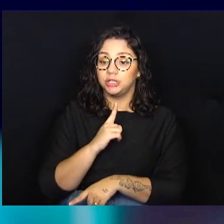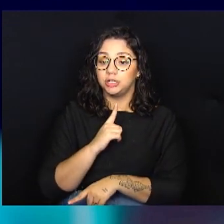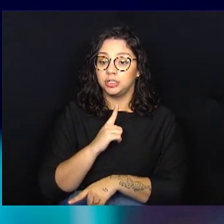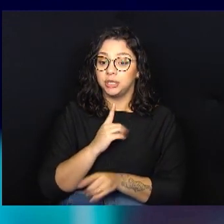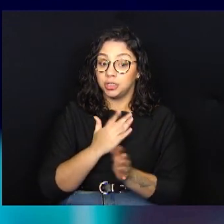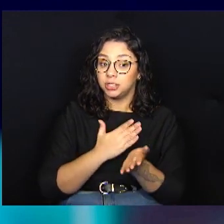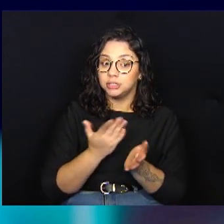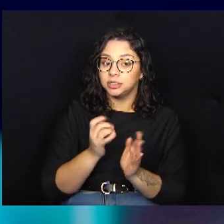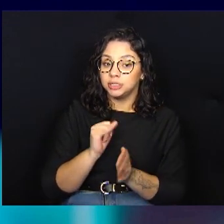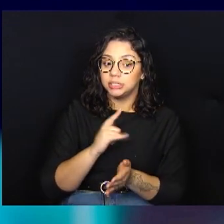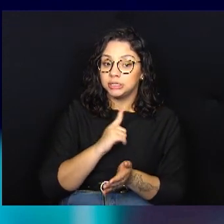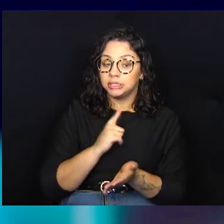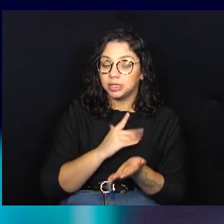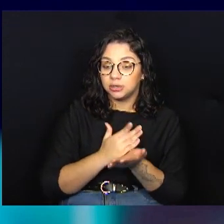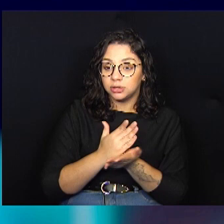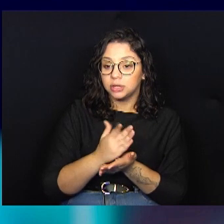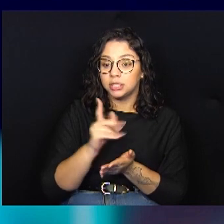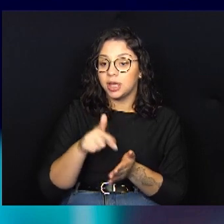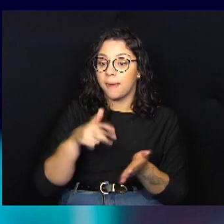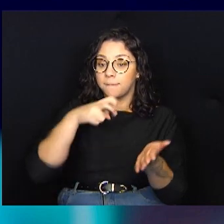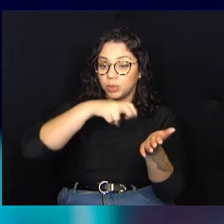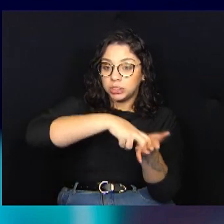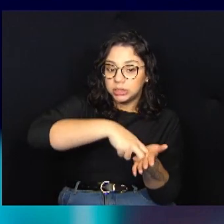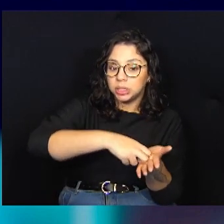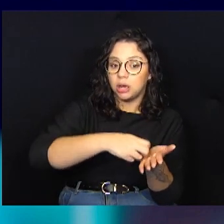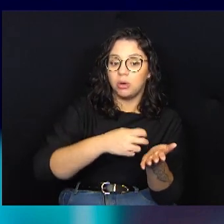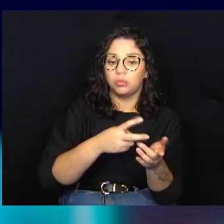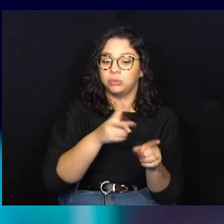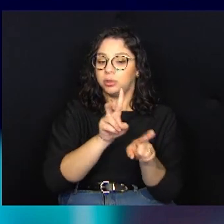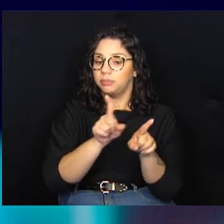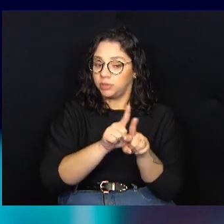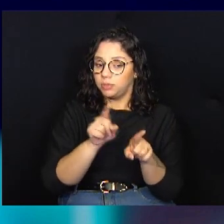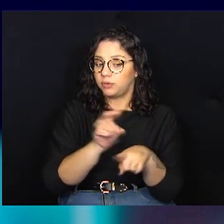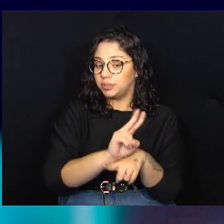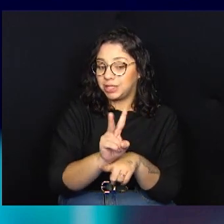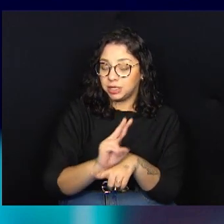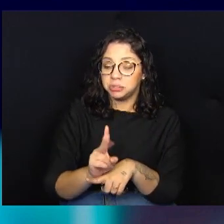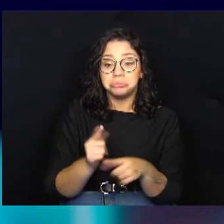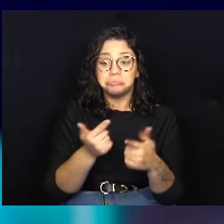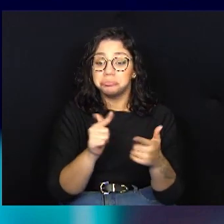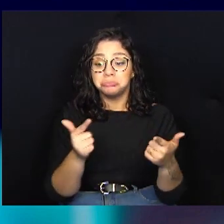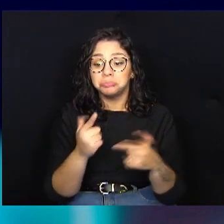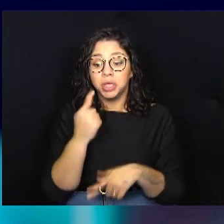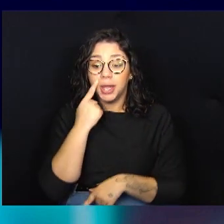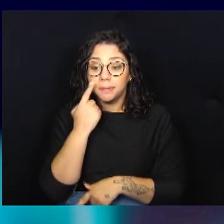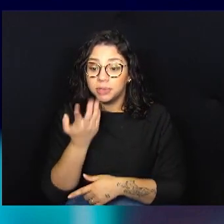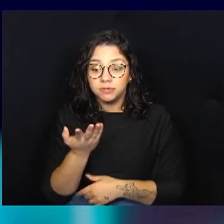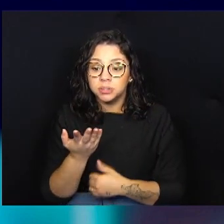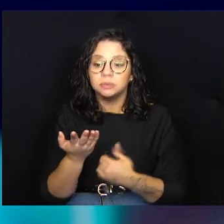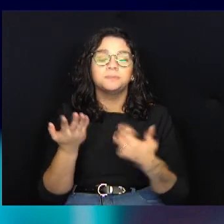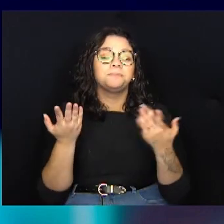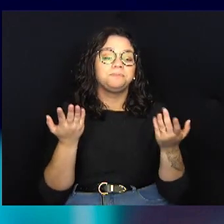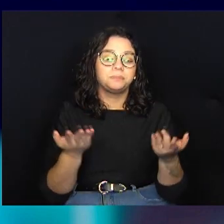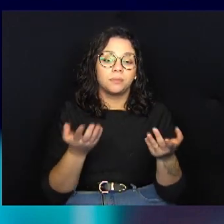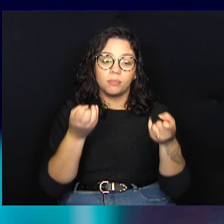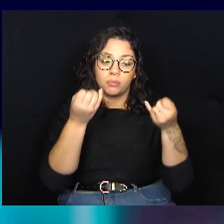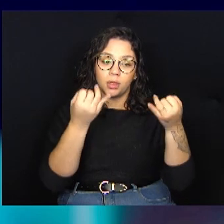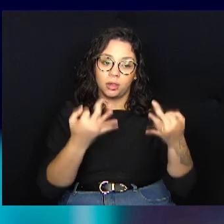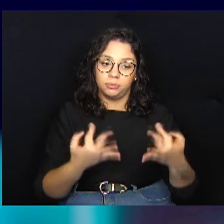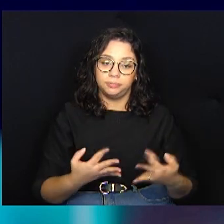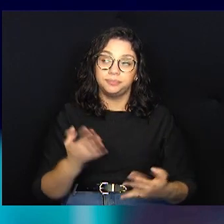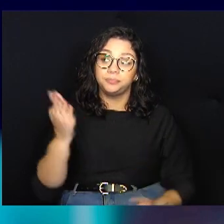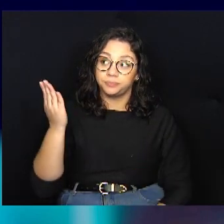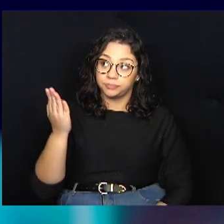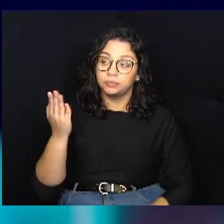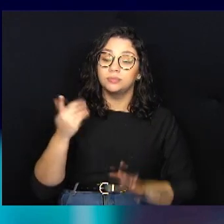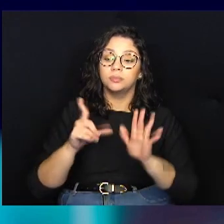inicialmente, né, quando ela saiu, de punição, penalidade, de fiscalização, não há essa previsão. Mas para a gente falar dela, eu preciso